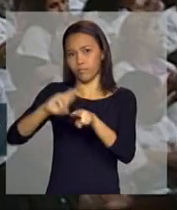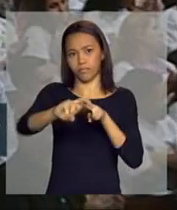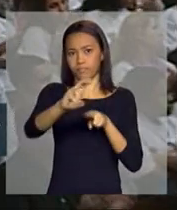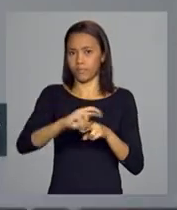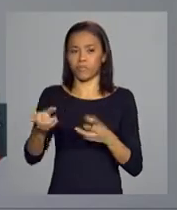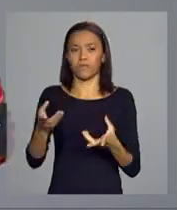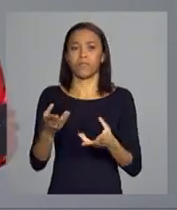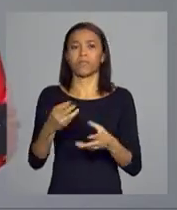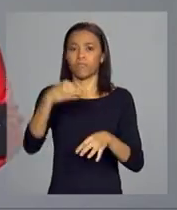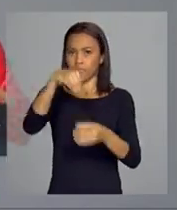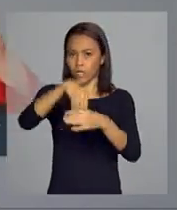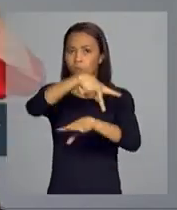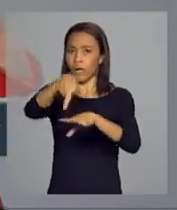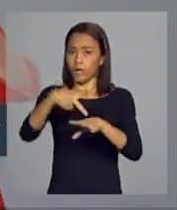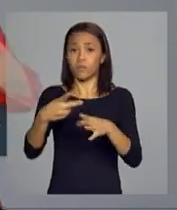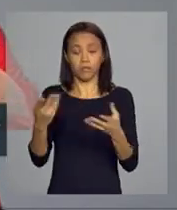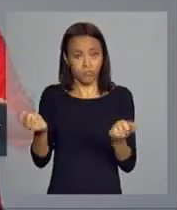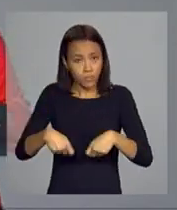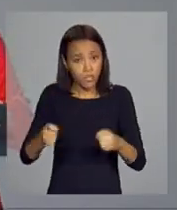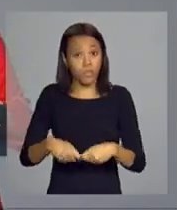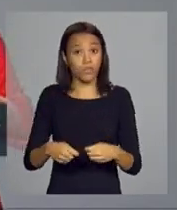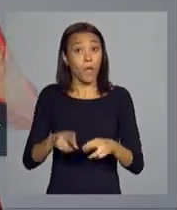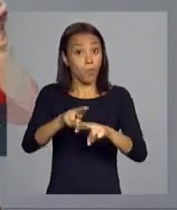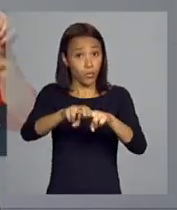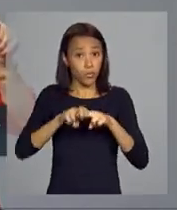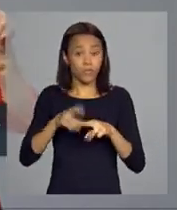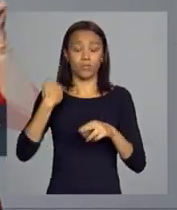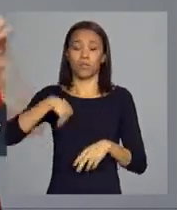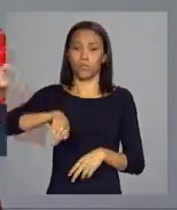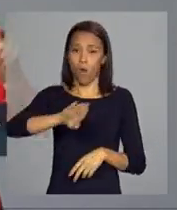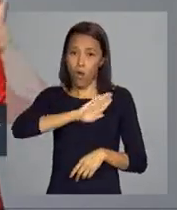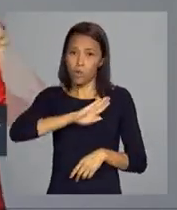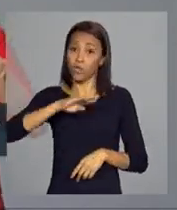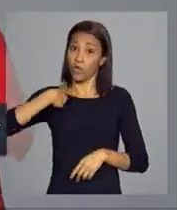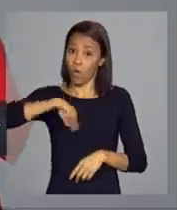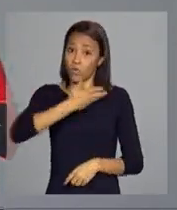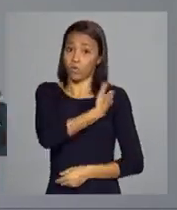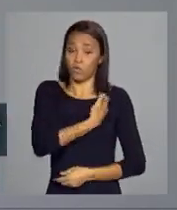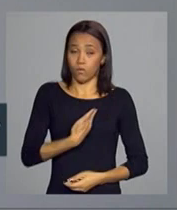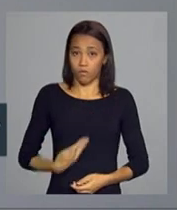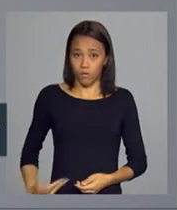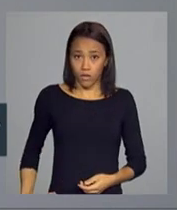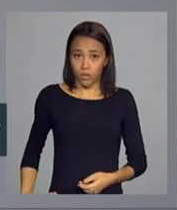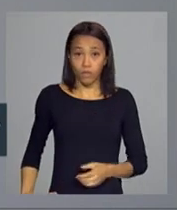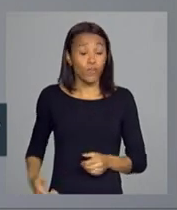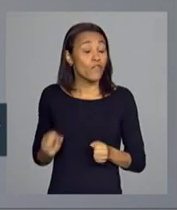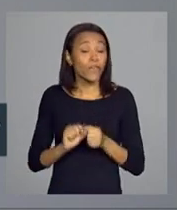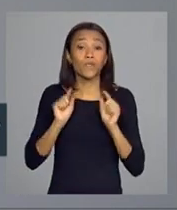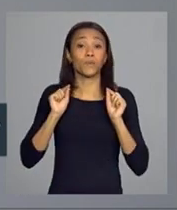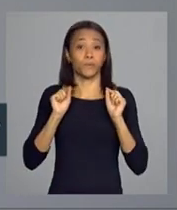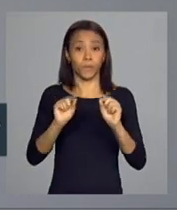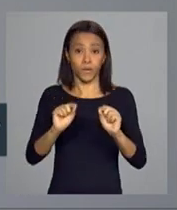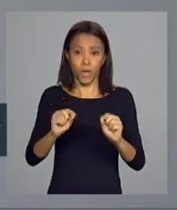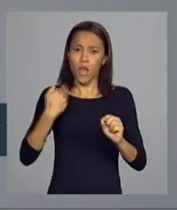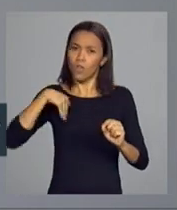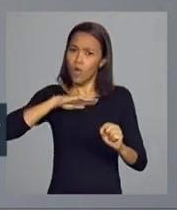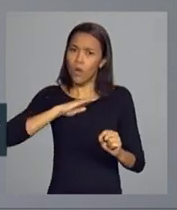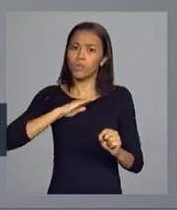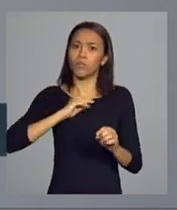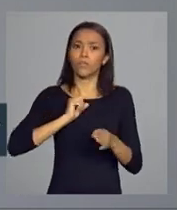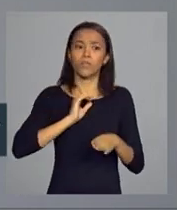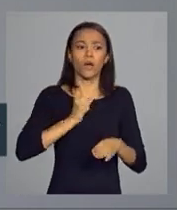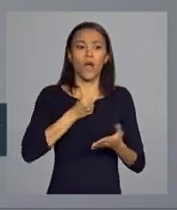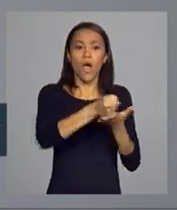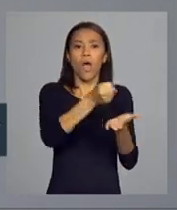É por isso que nosso governo fez o seguinte: nós estamos dando